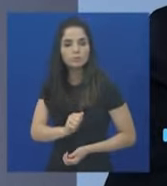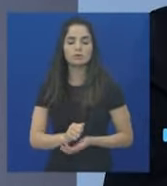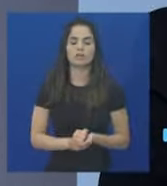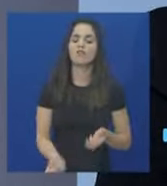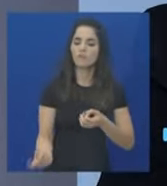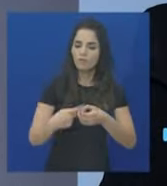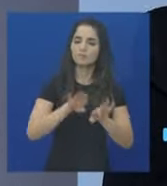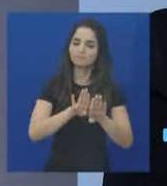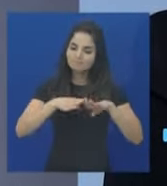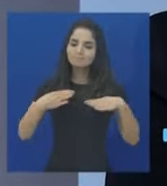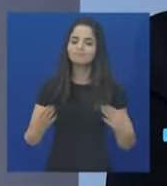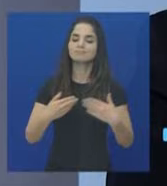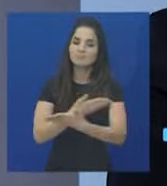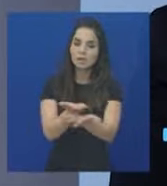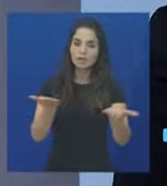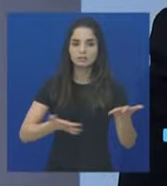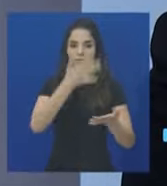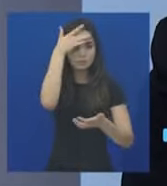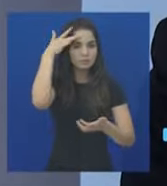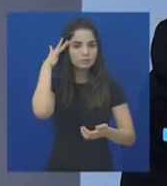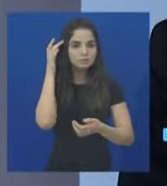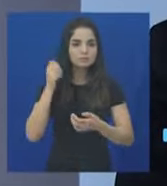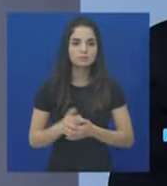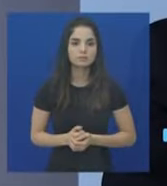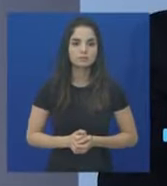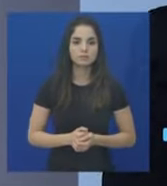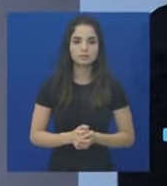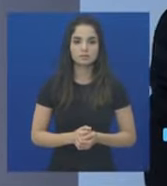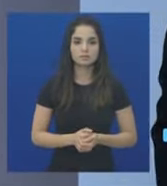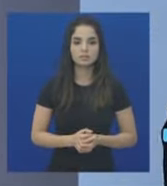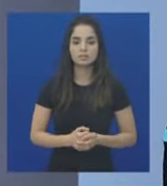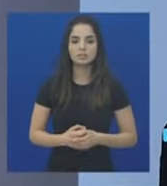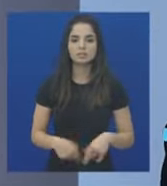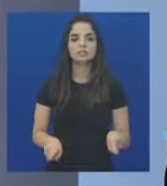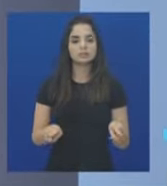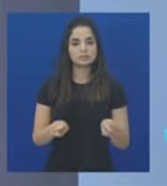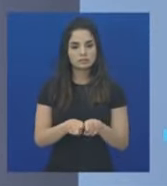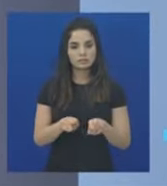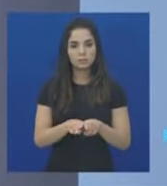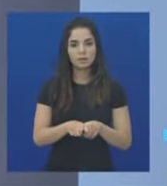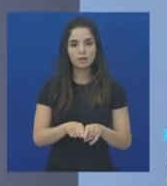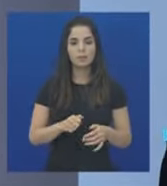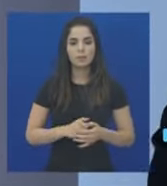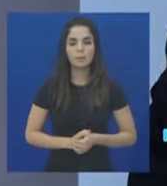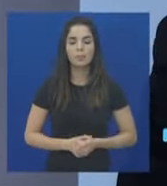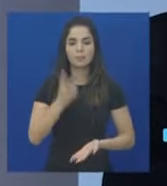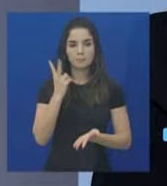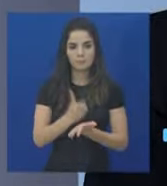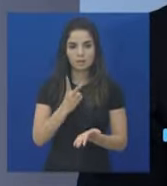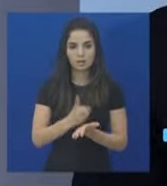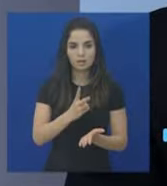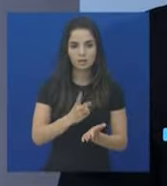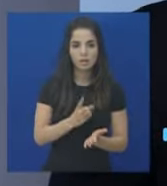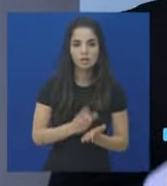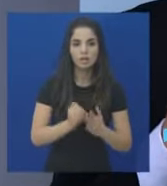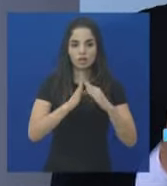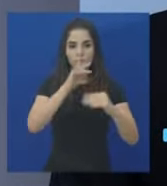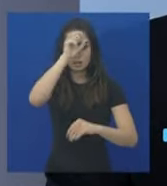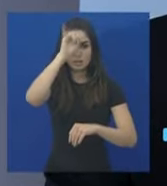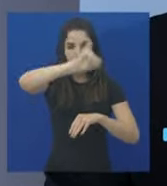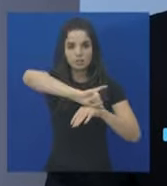UPA do Parque Burle para a população, da cidade de Cabo Frio, e vou permanecer com o Hospital Central de Emergência, HCE,